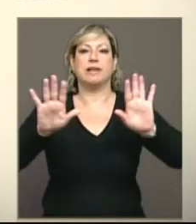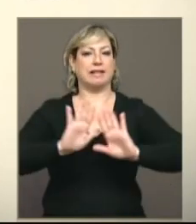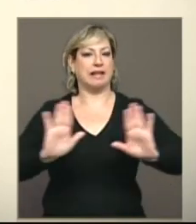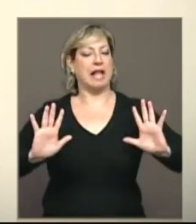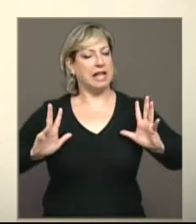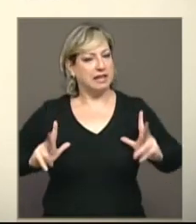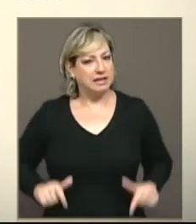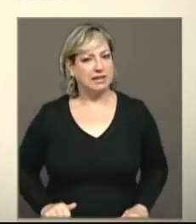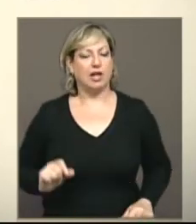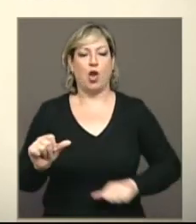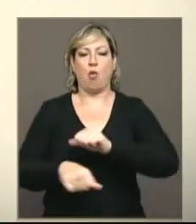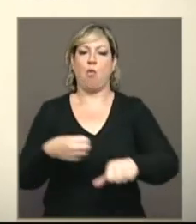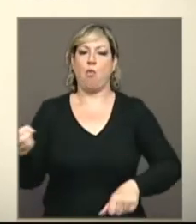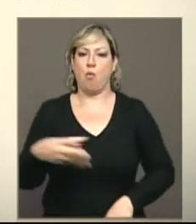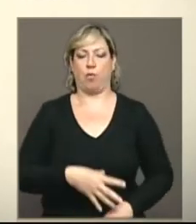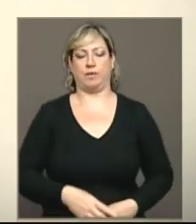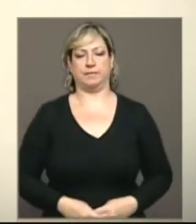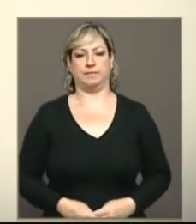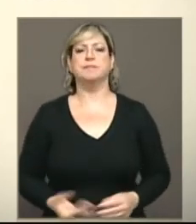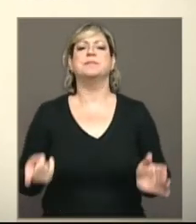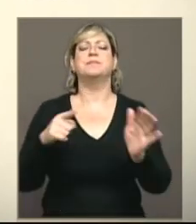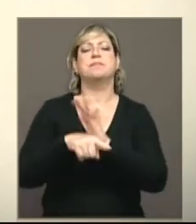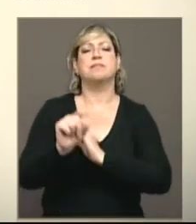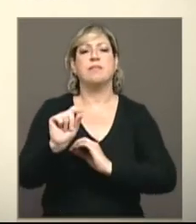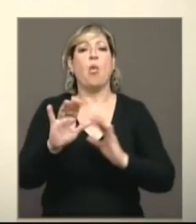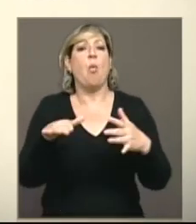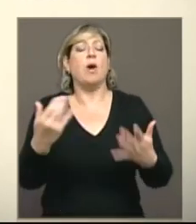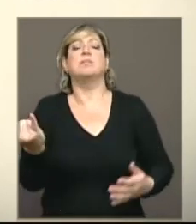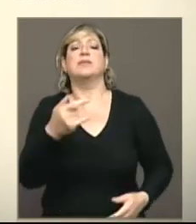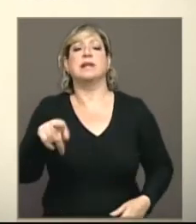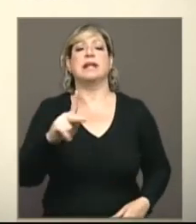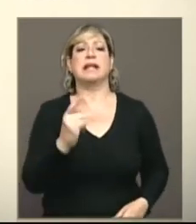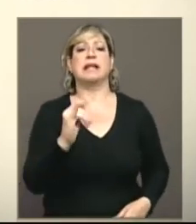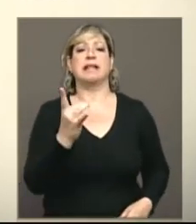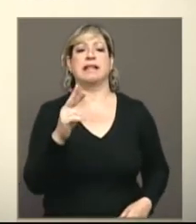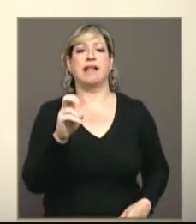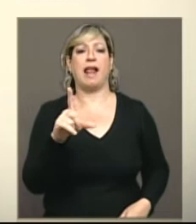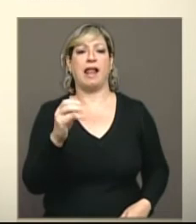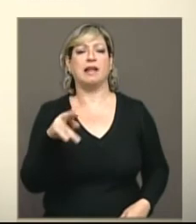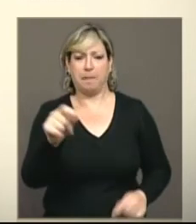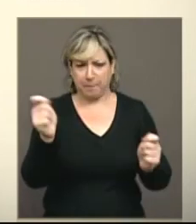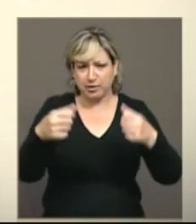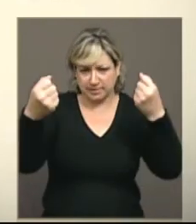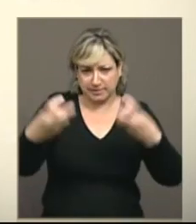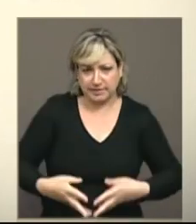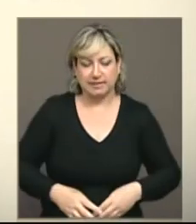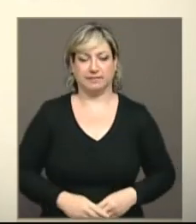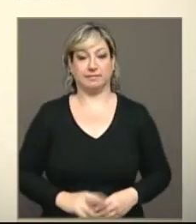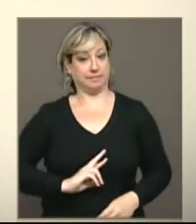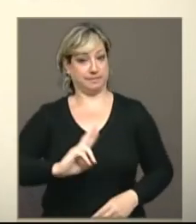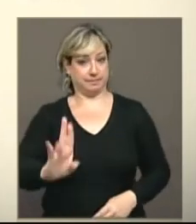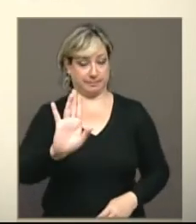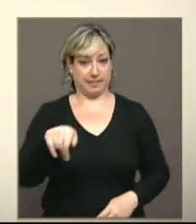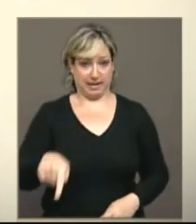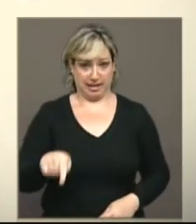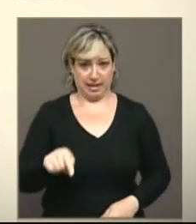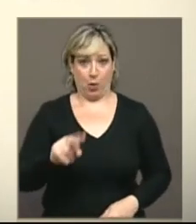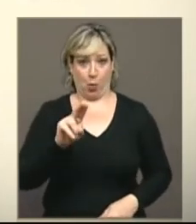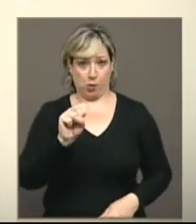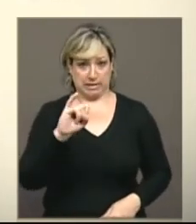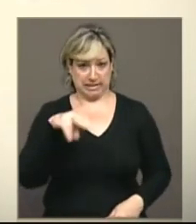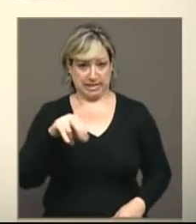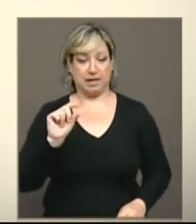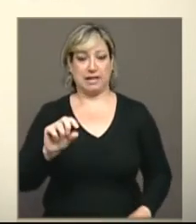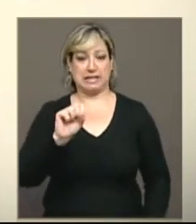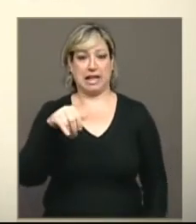que seja limpa e renovável qual a importância de uma hidrelétrica presidenta a senhora pode nos dar uma ideia a usina de Santo Antônio